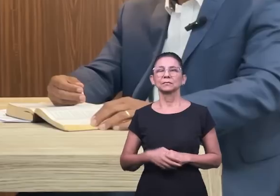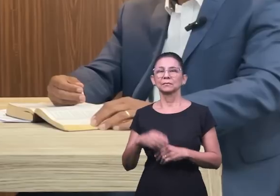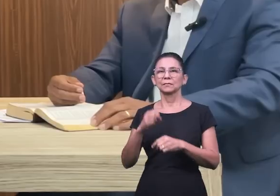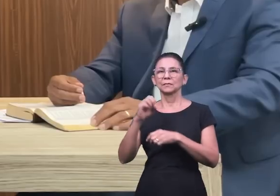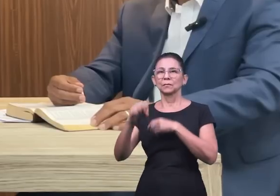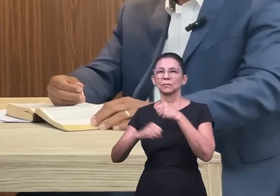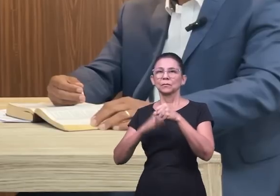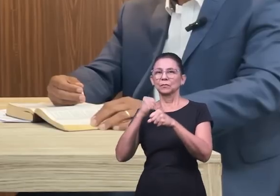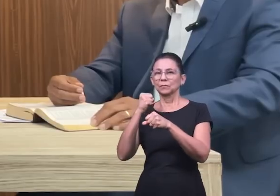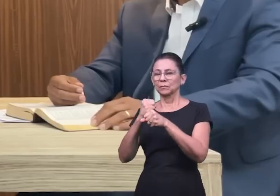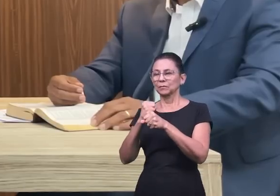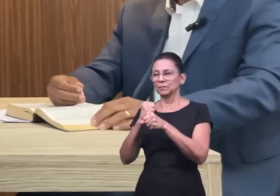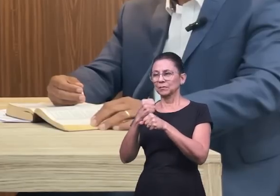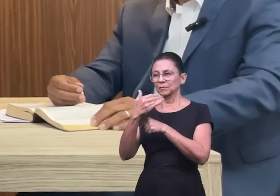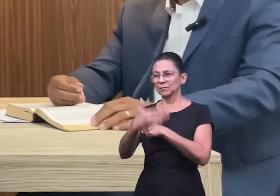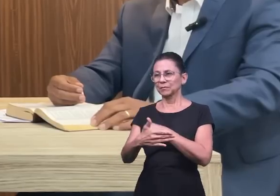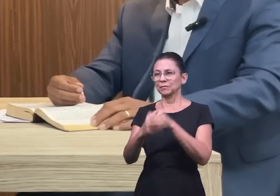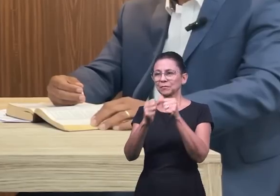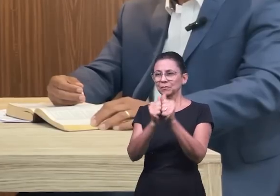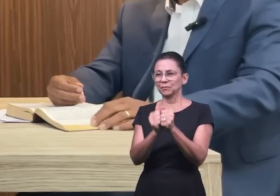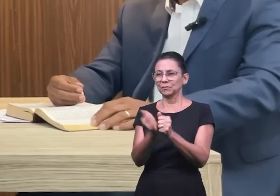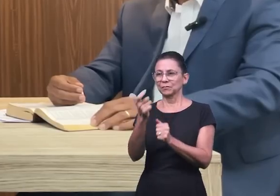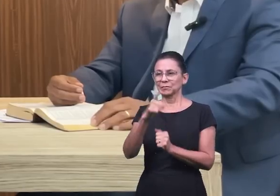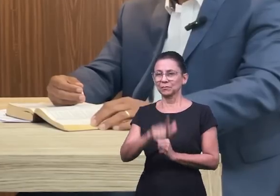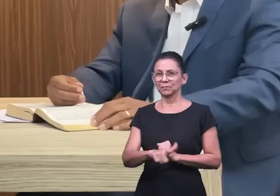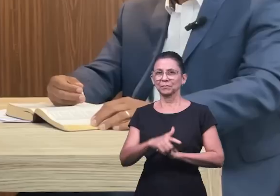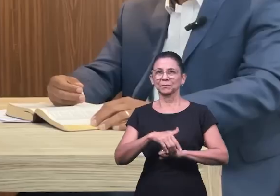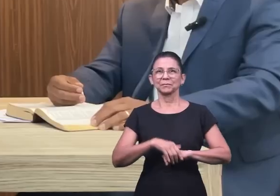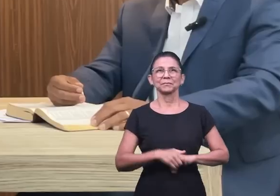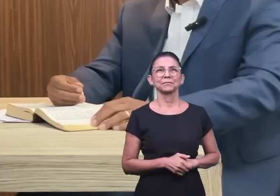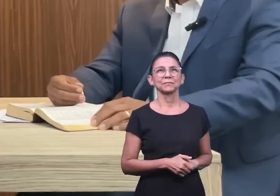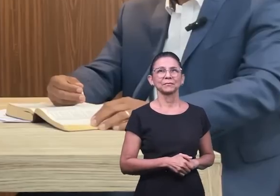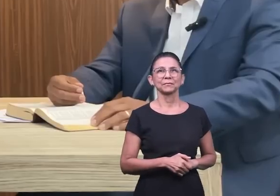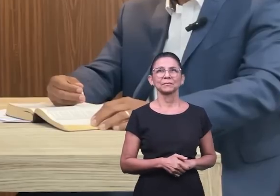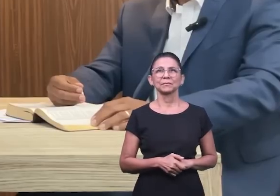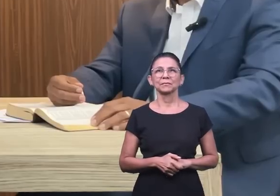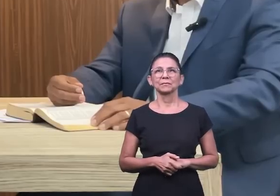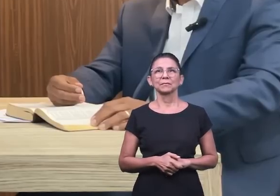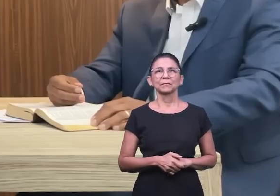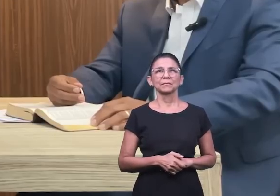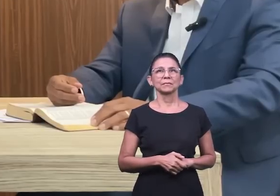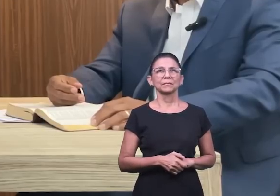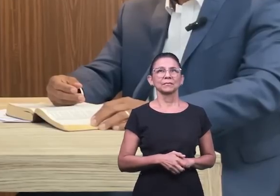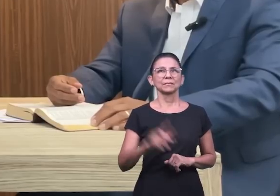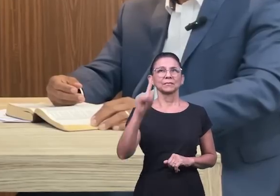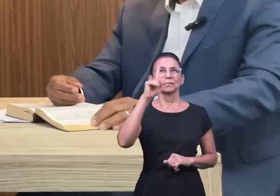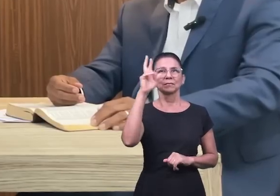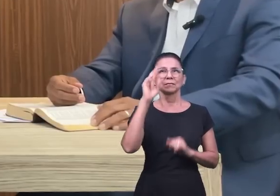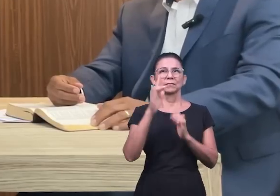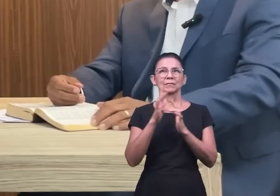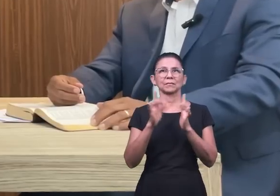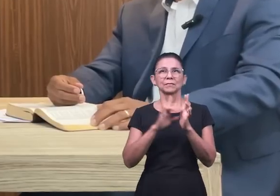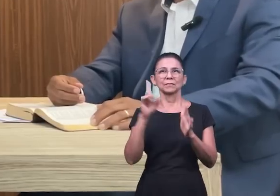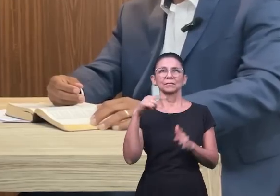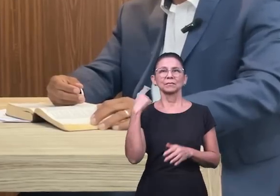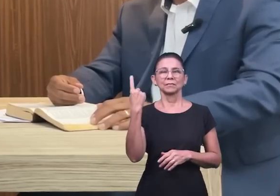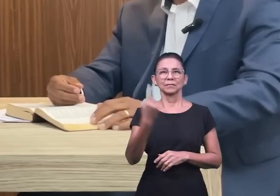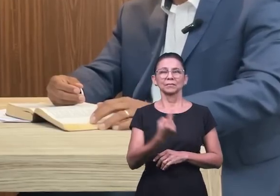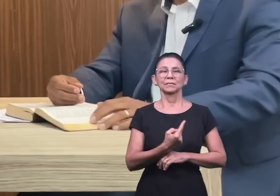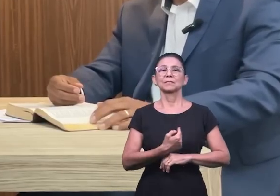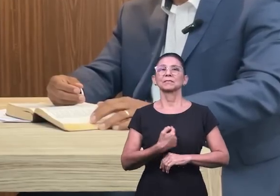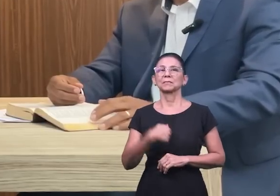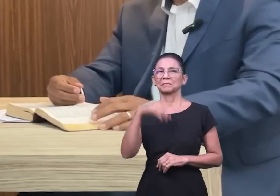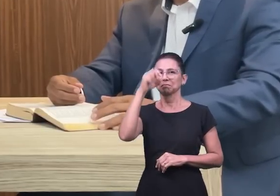está sendo disponibilizado. Passe para os seus colegas, seus amigos, para que possam participar do nosso culto. Pastor Albino, queria agradecer a